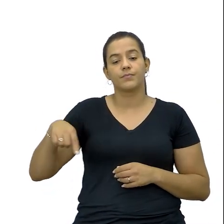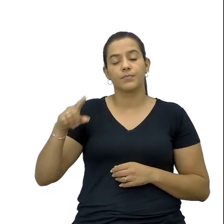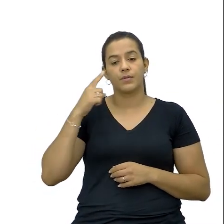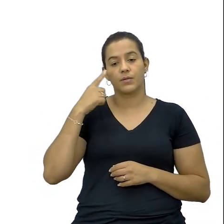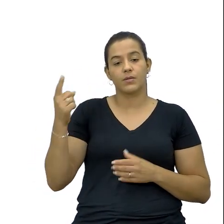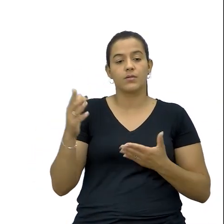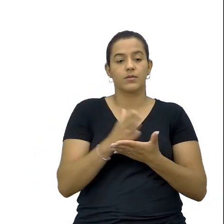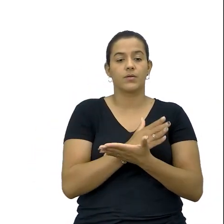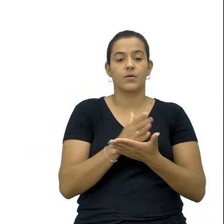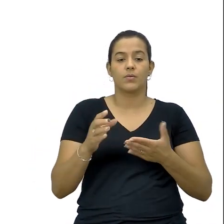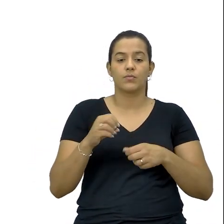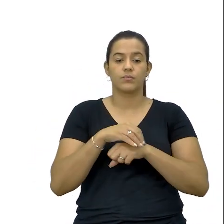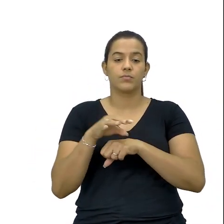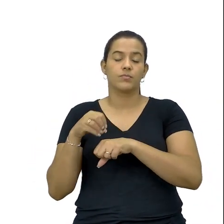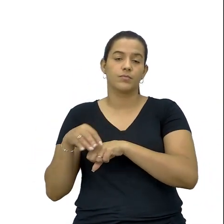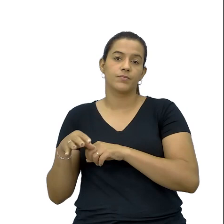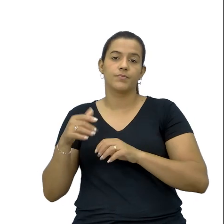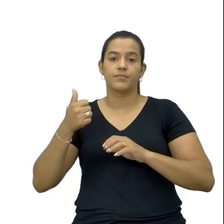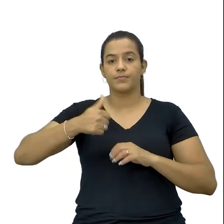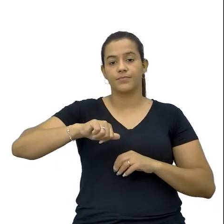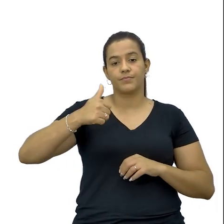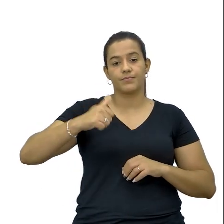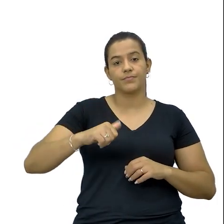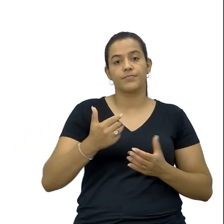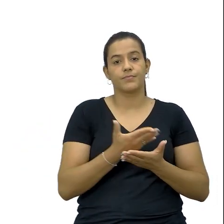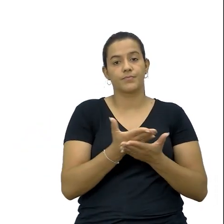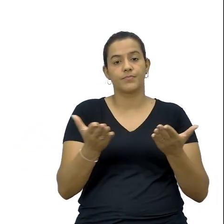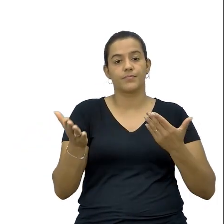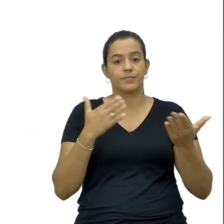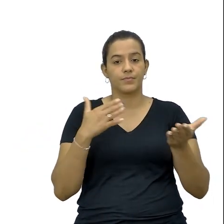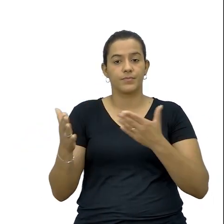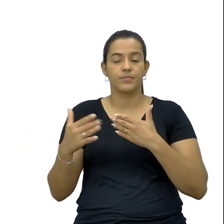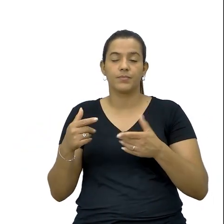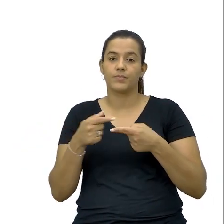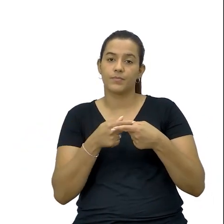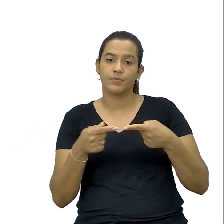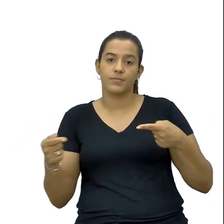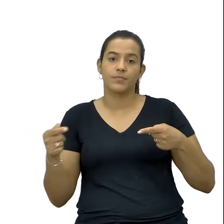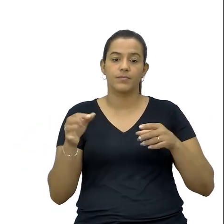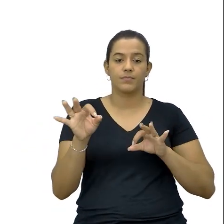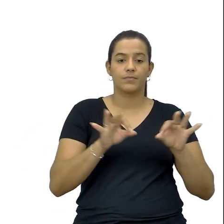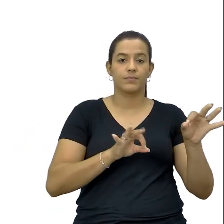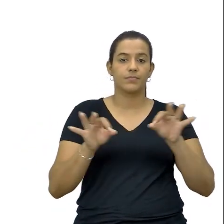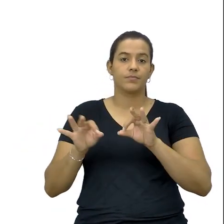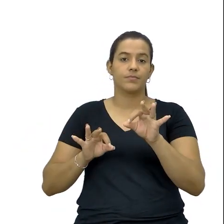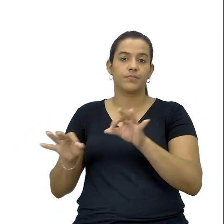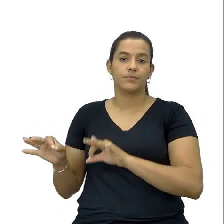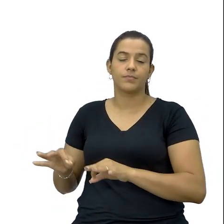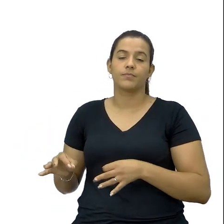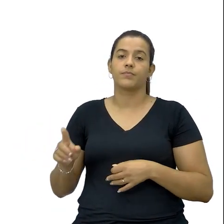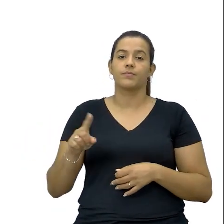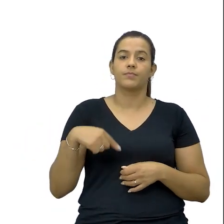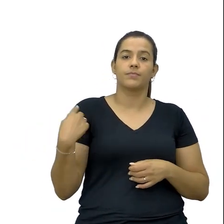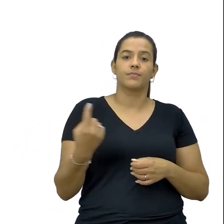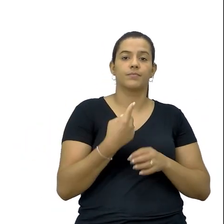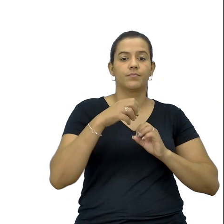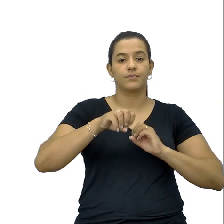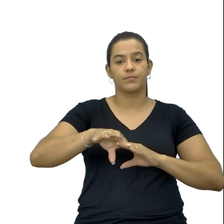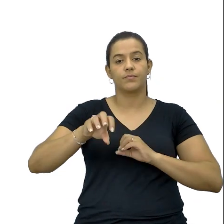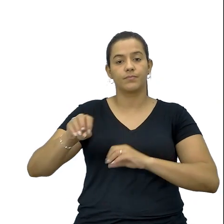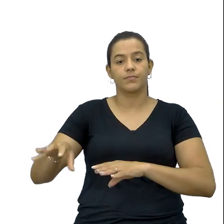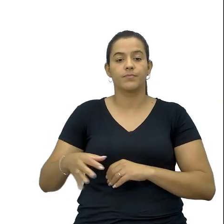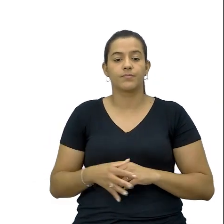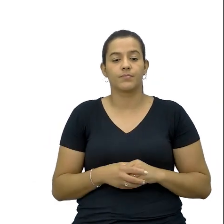algumas orientações sobre a avaliação que vocês discutiram na semana de planejamento, né, nas vossas escolas.